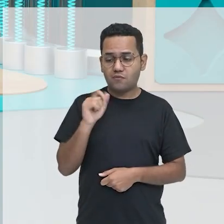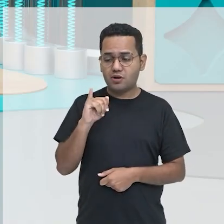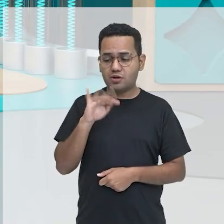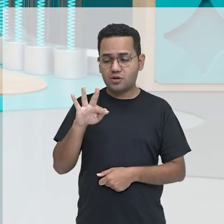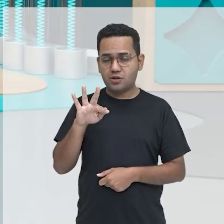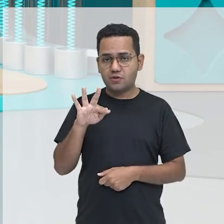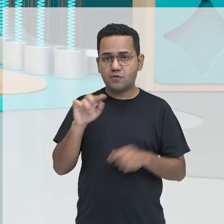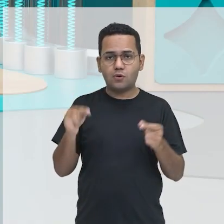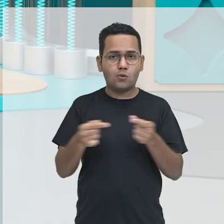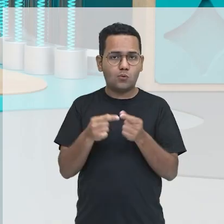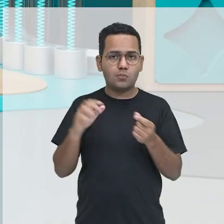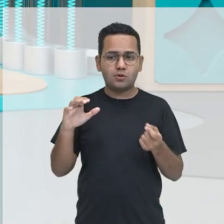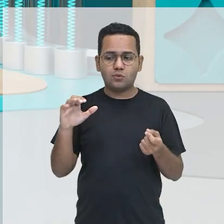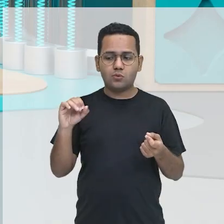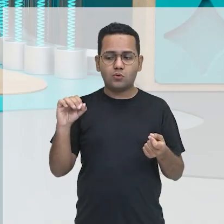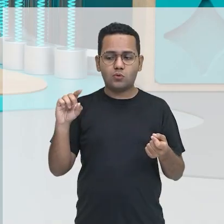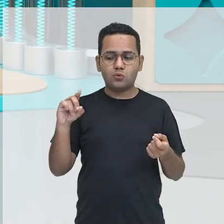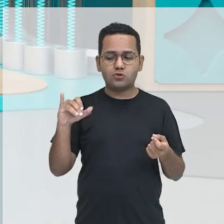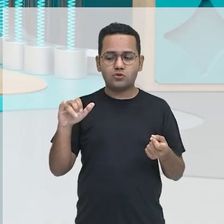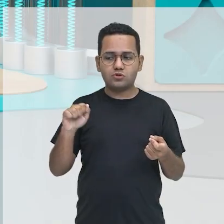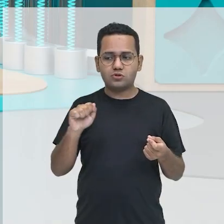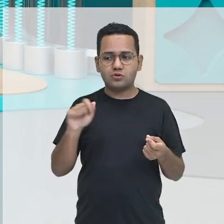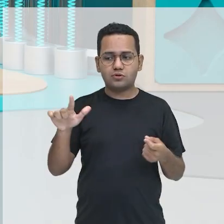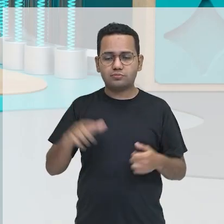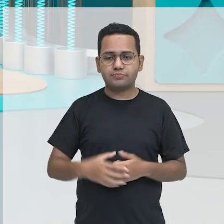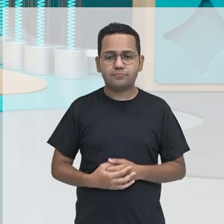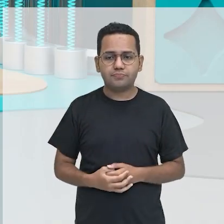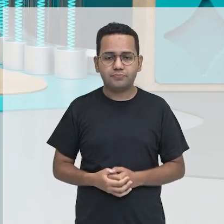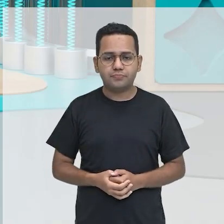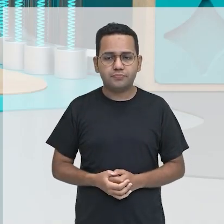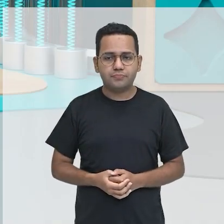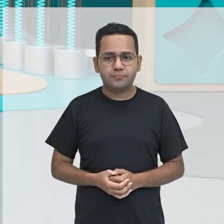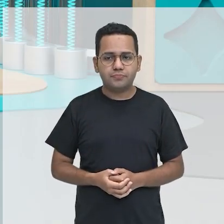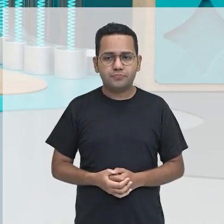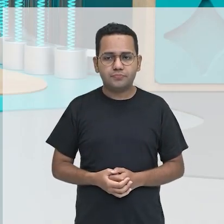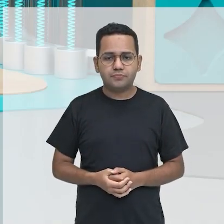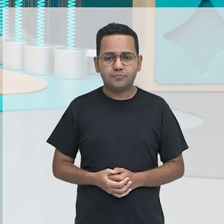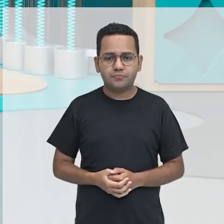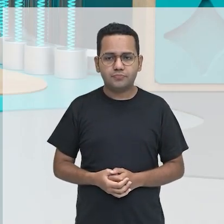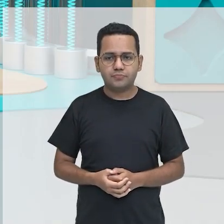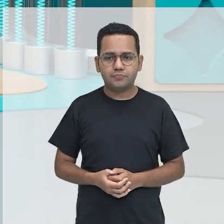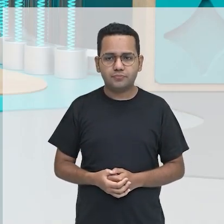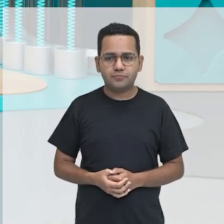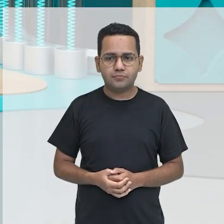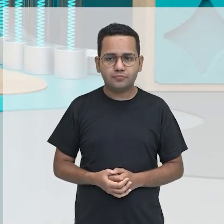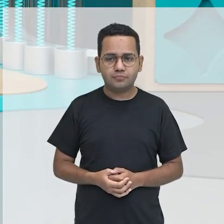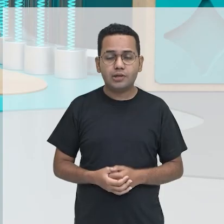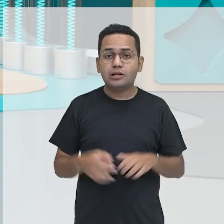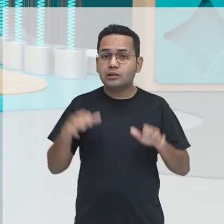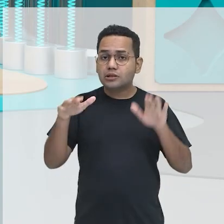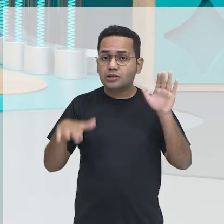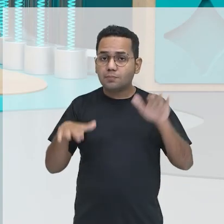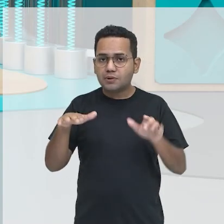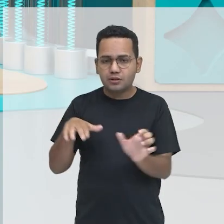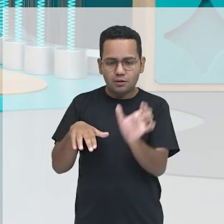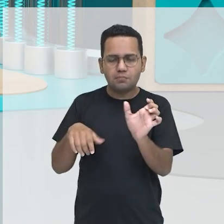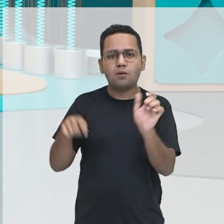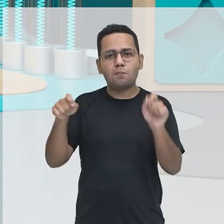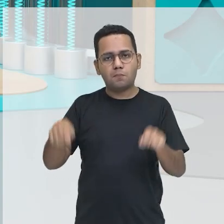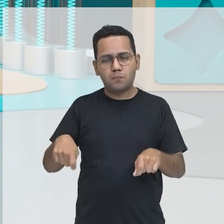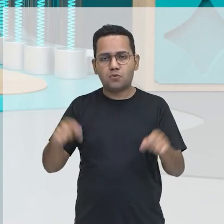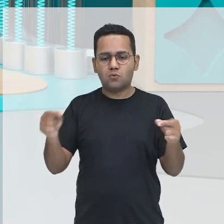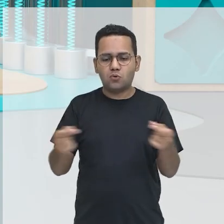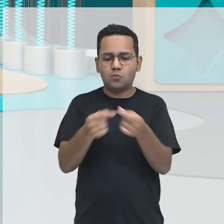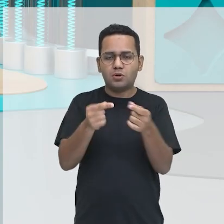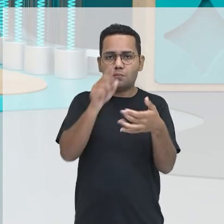oração subordinada condicional, tá certo? A depender da conectivo, ela tem uma classificação, porque dentro daquele